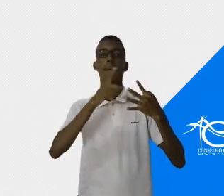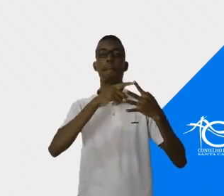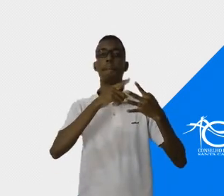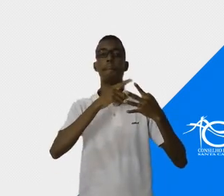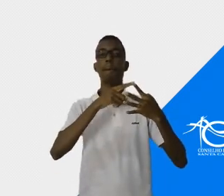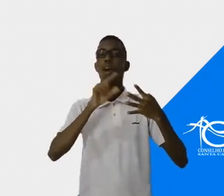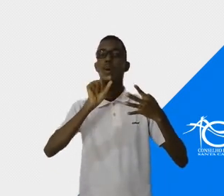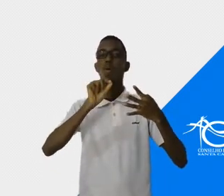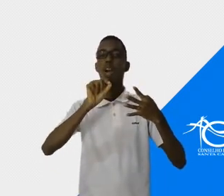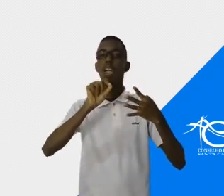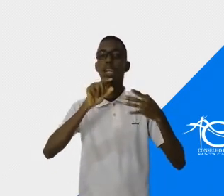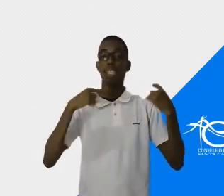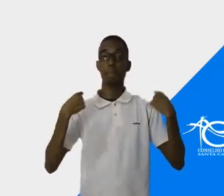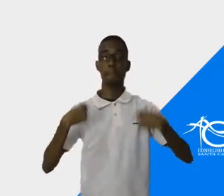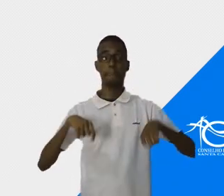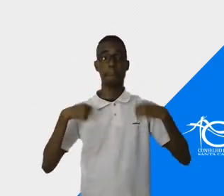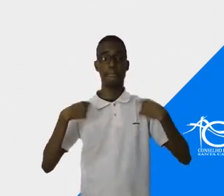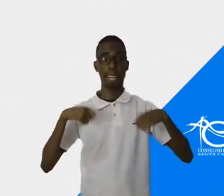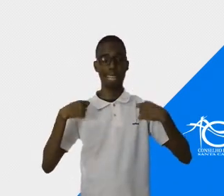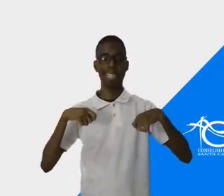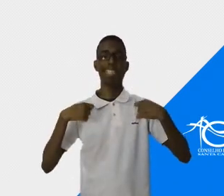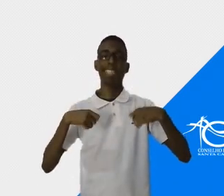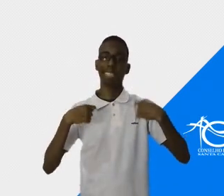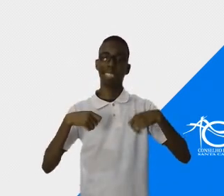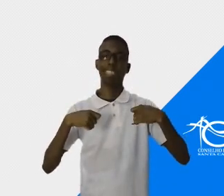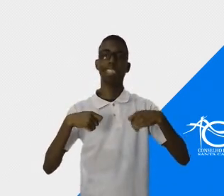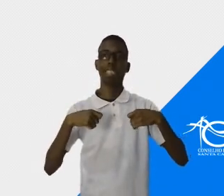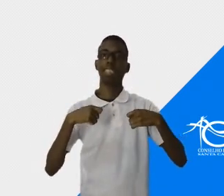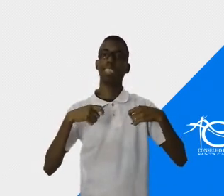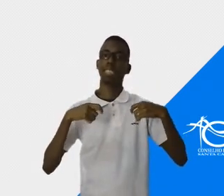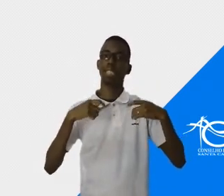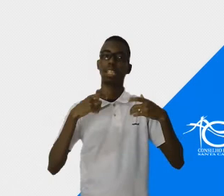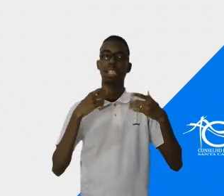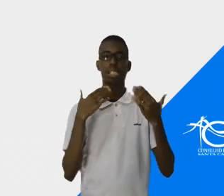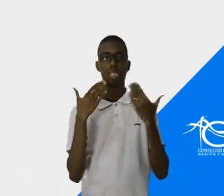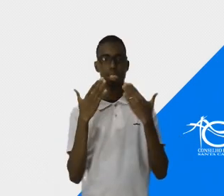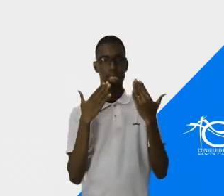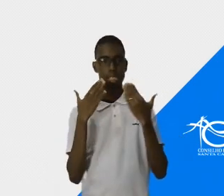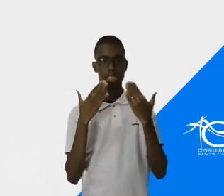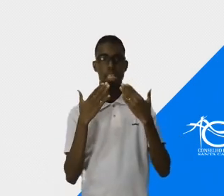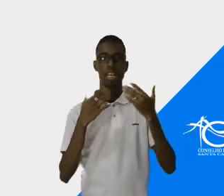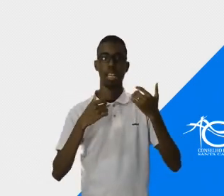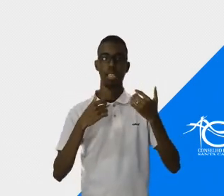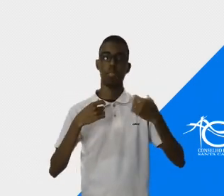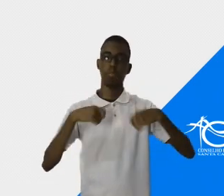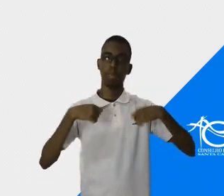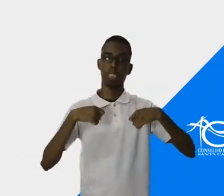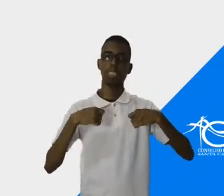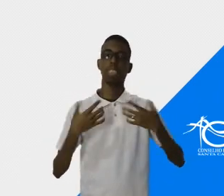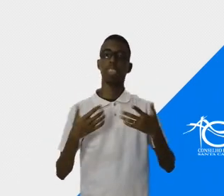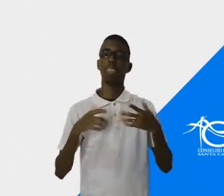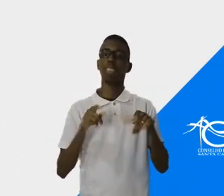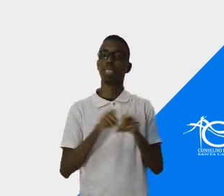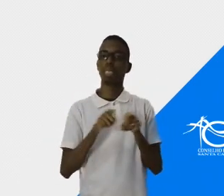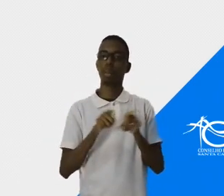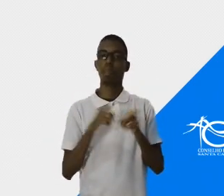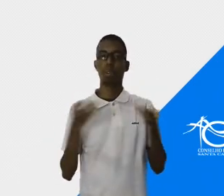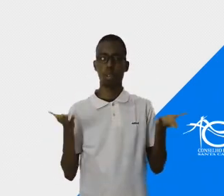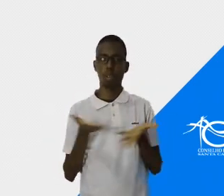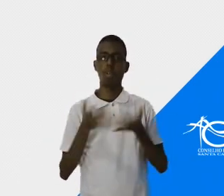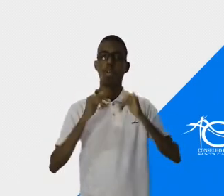avaliação psicológica no trânsito. Isso pode ser uma pergunta ou pode ser uma afirmação. Eu vou partir do pressuposto que eu estou afirmando essa